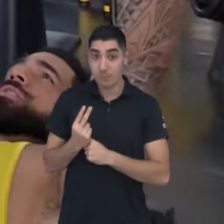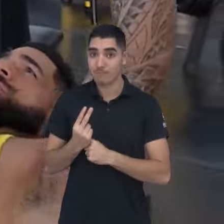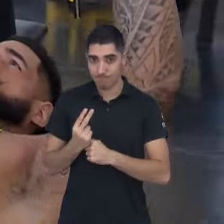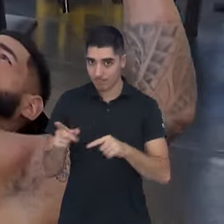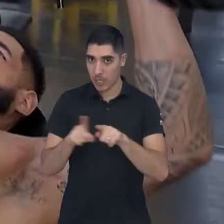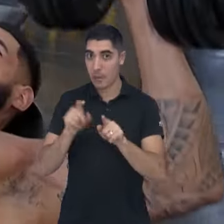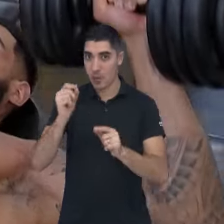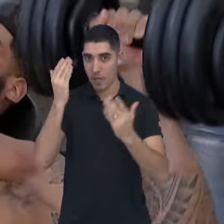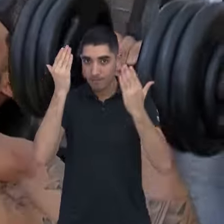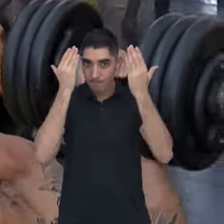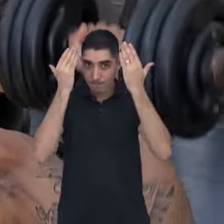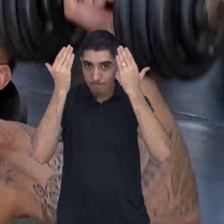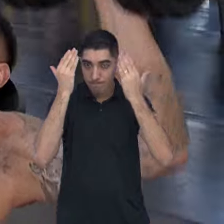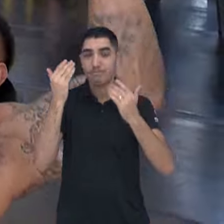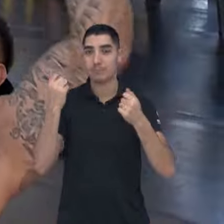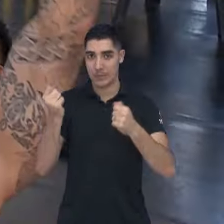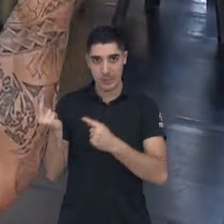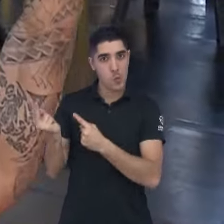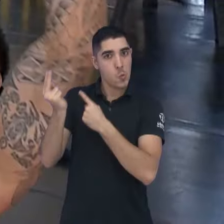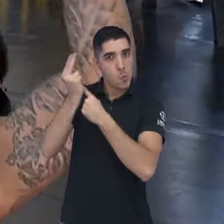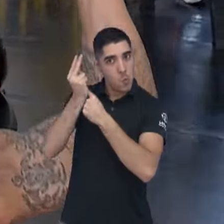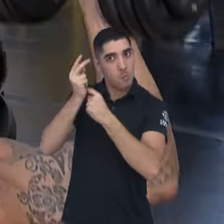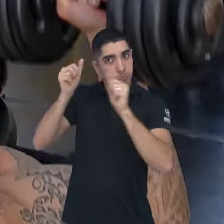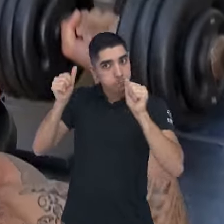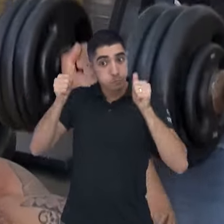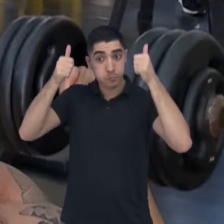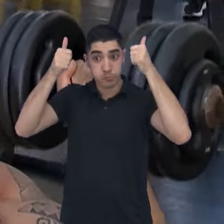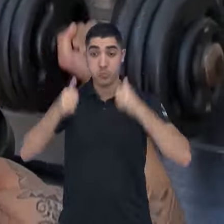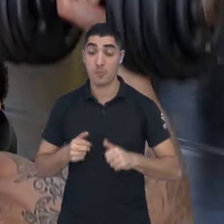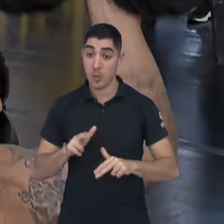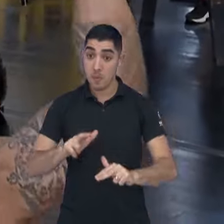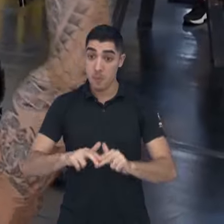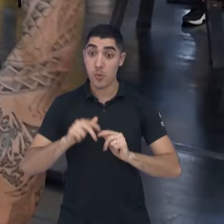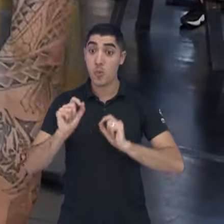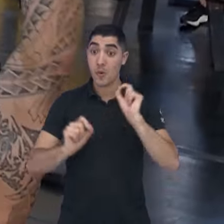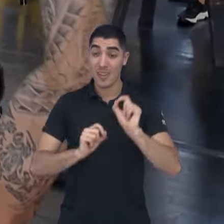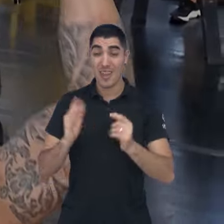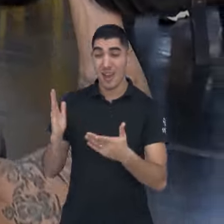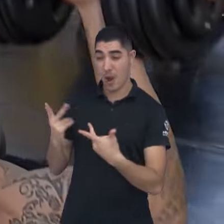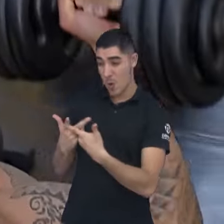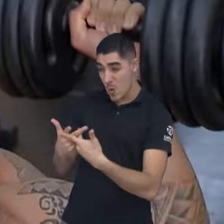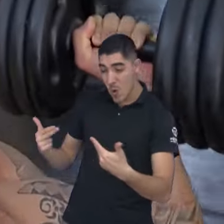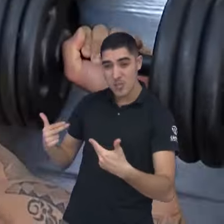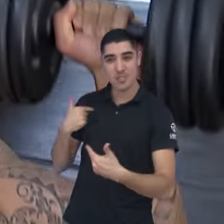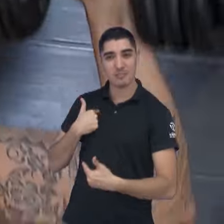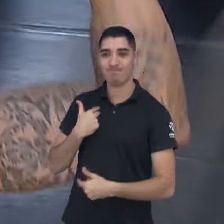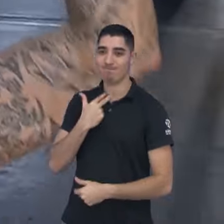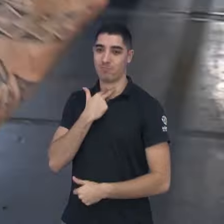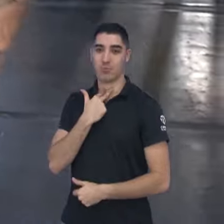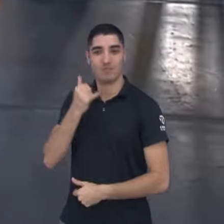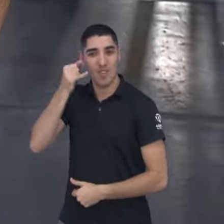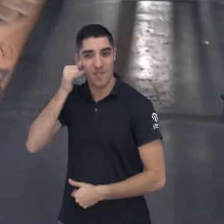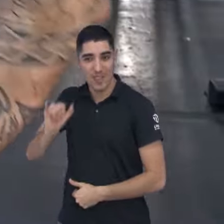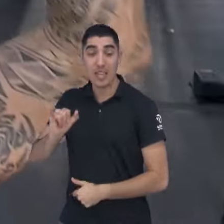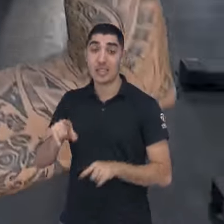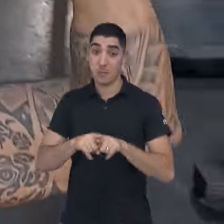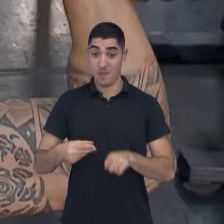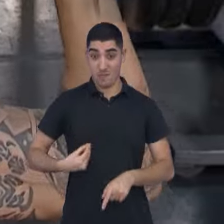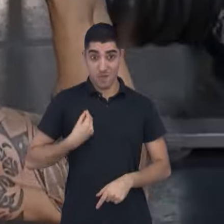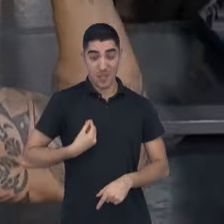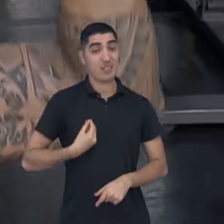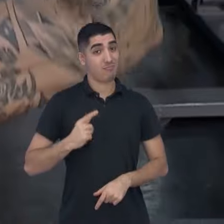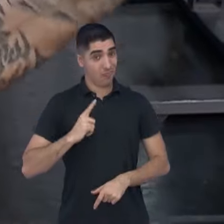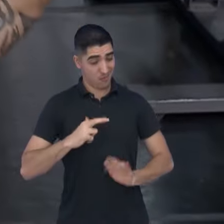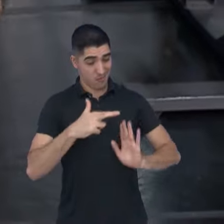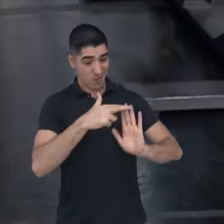psicológico também. Para viver o fisiculturismo, o atleta precisa abrir mão de uma série de coisas e levar uma vida regrada.